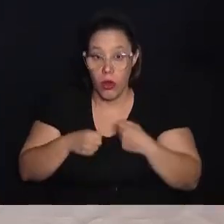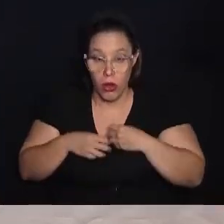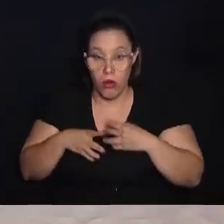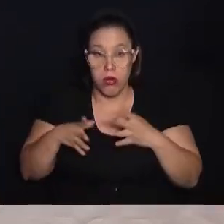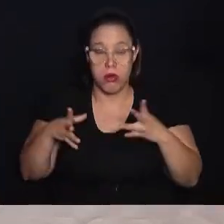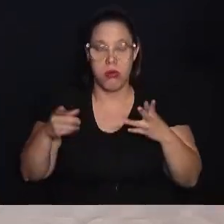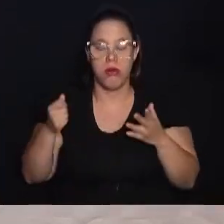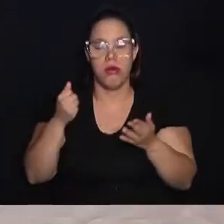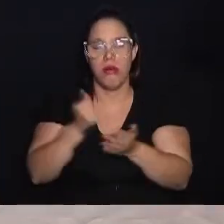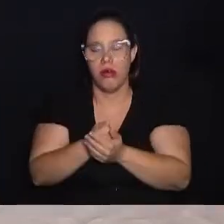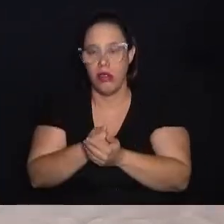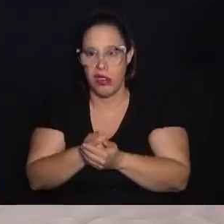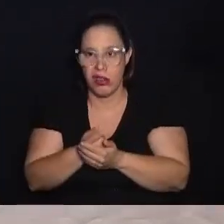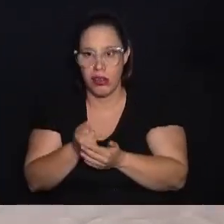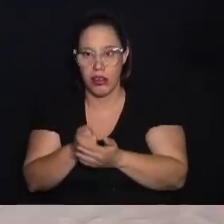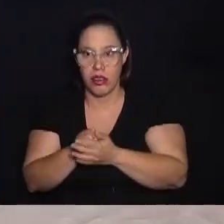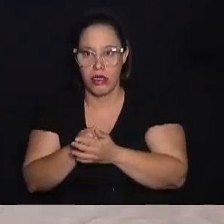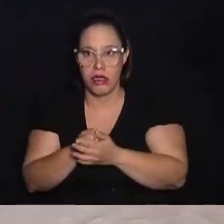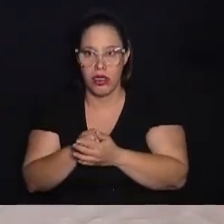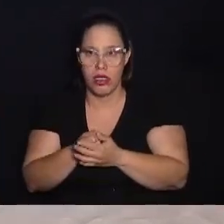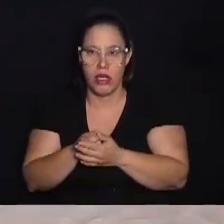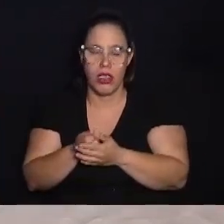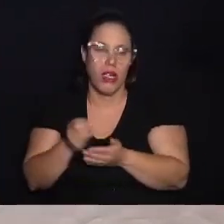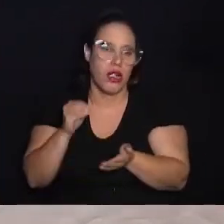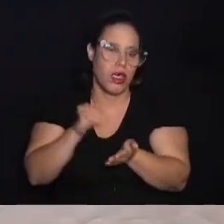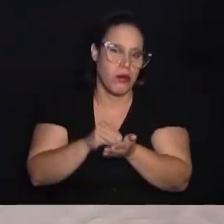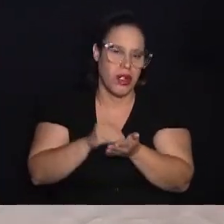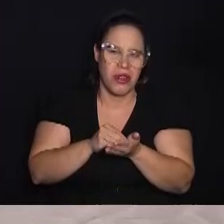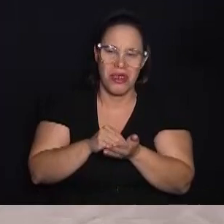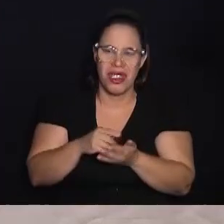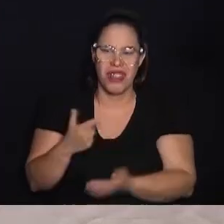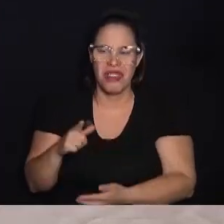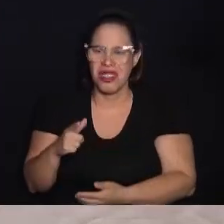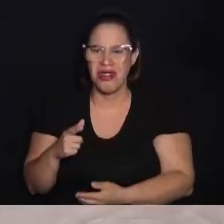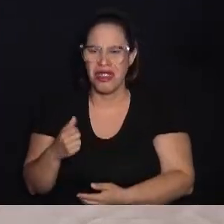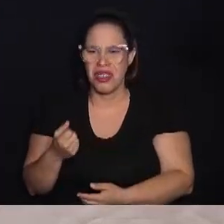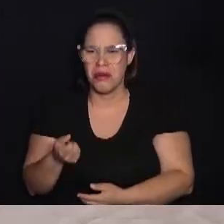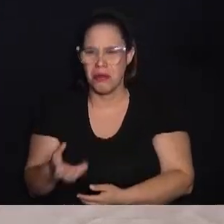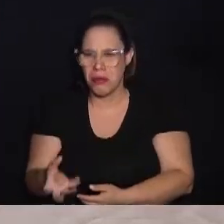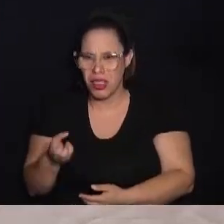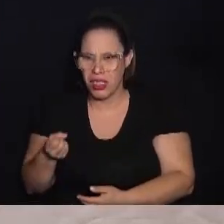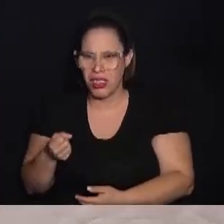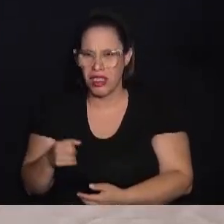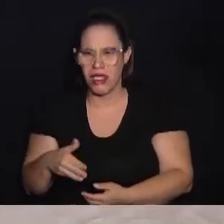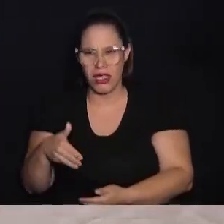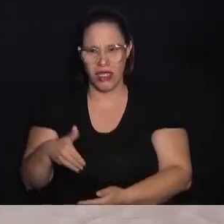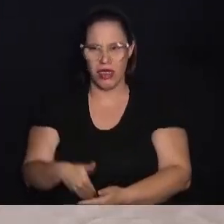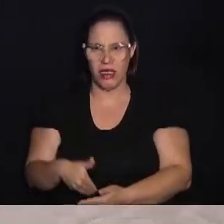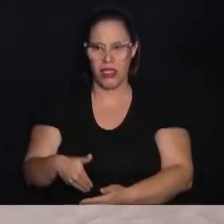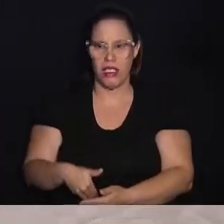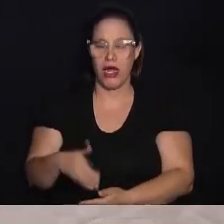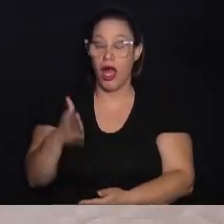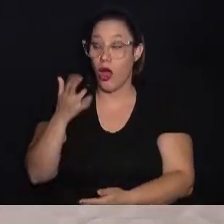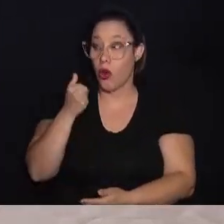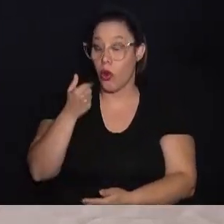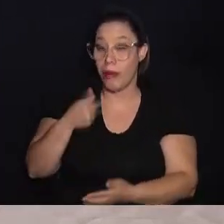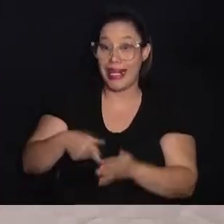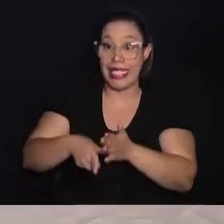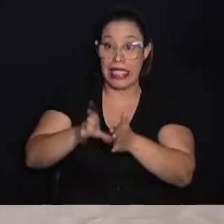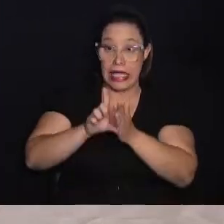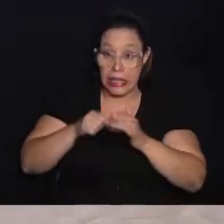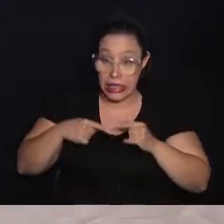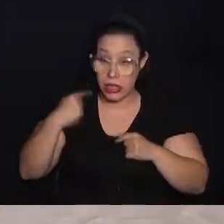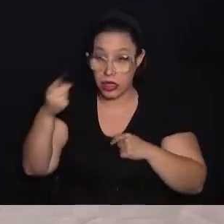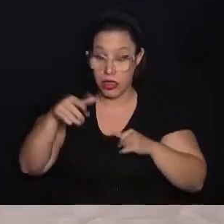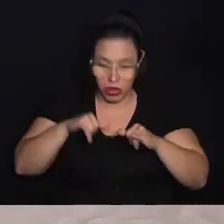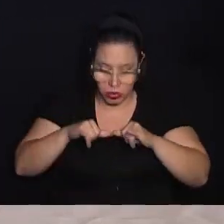consumo. Então, você vai pegar coisas que eventualmente você não pegaria se você não tivesse com fome. Então, alimente-se antes de ir ao